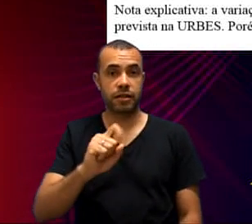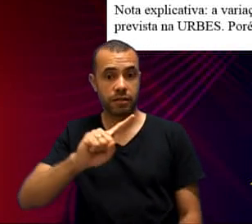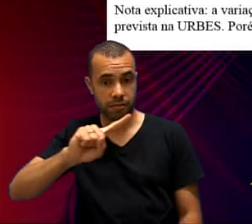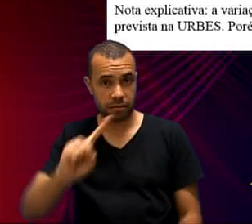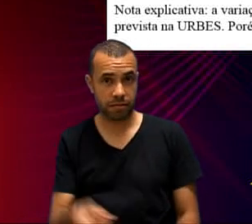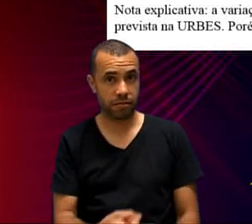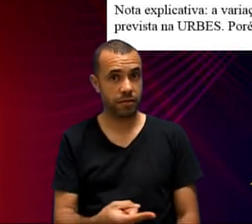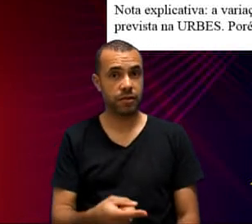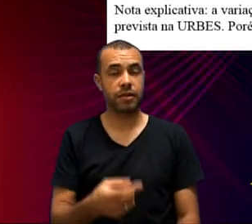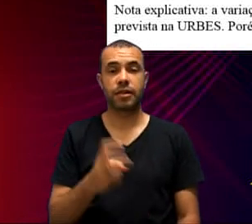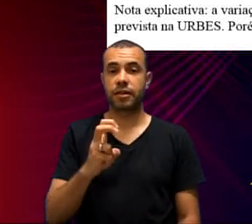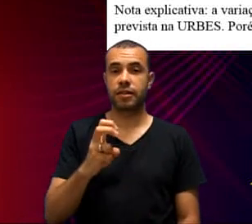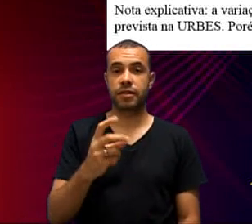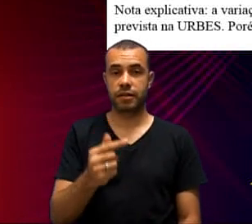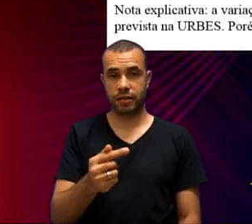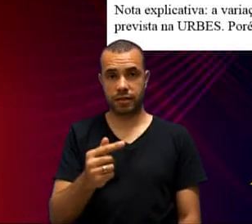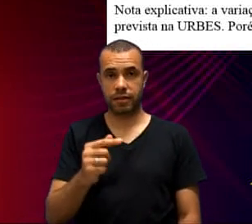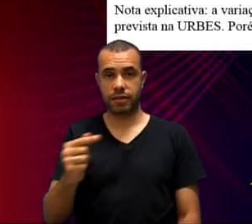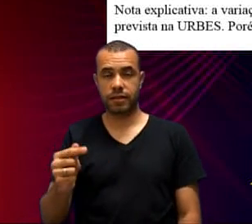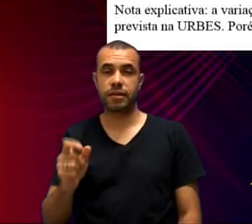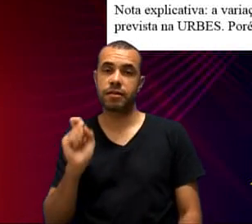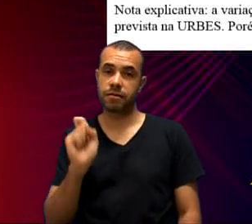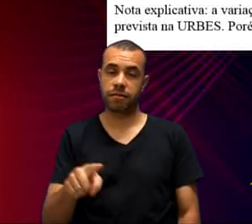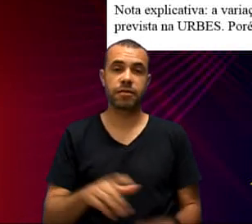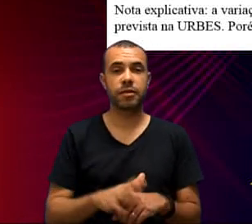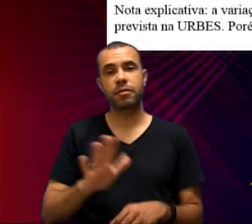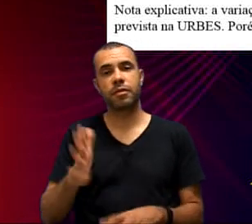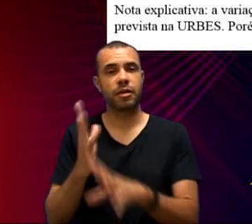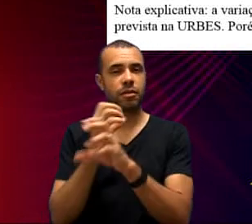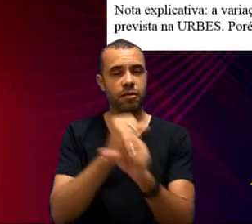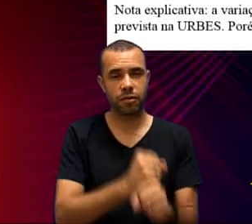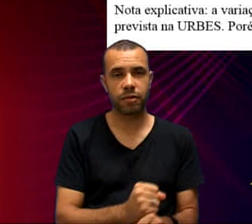186.857.000. Então, dá um total aqui de